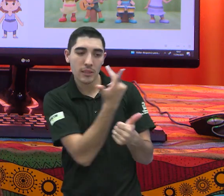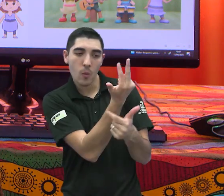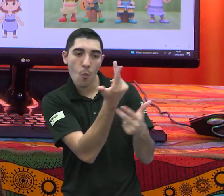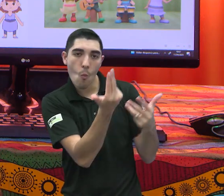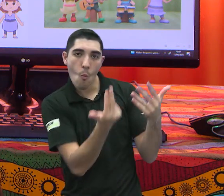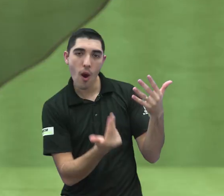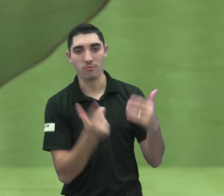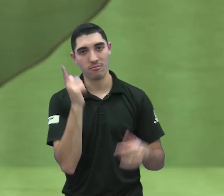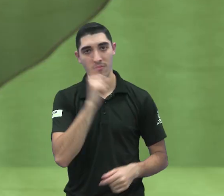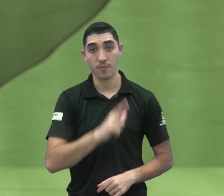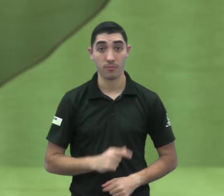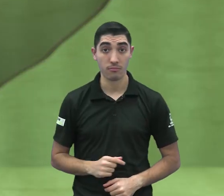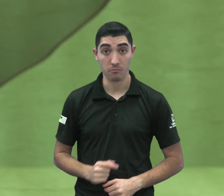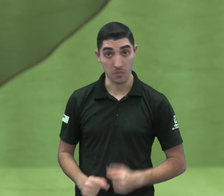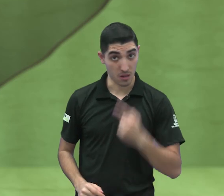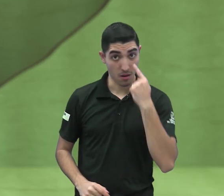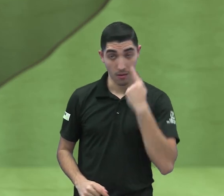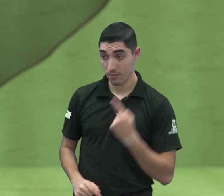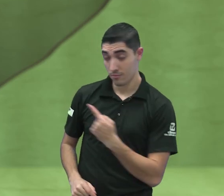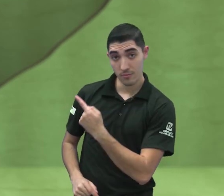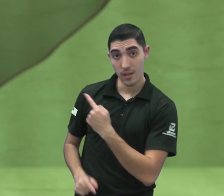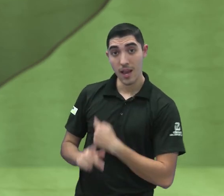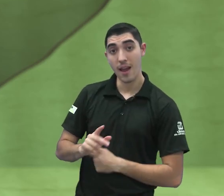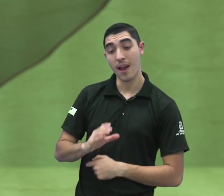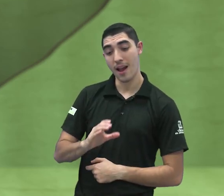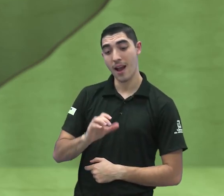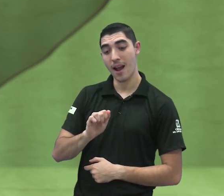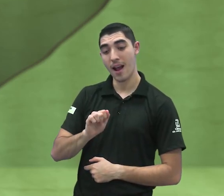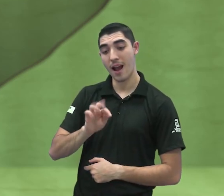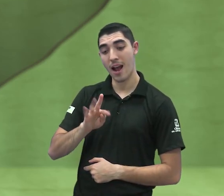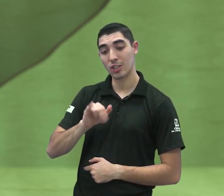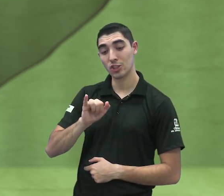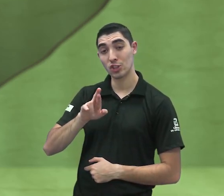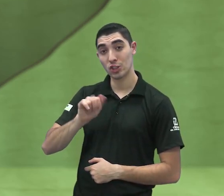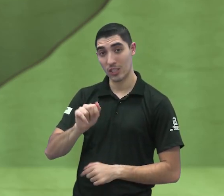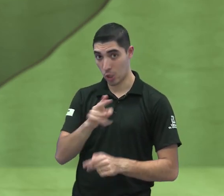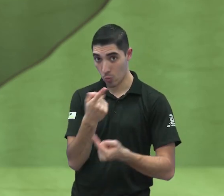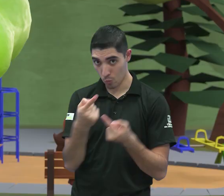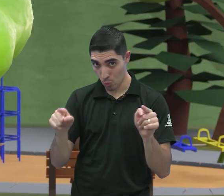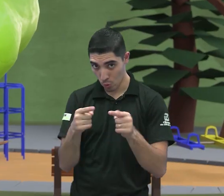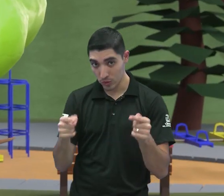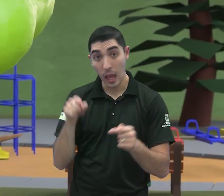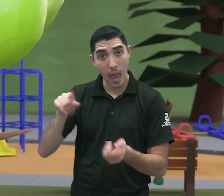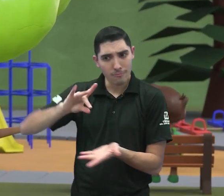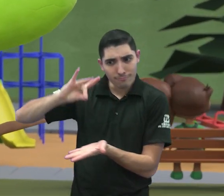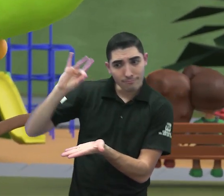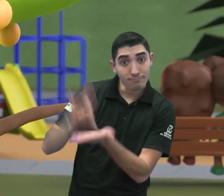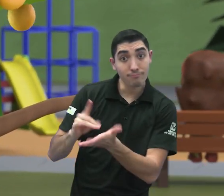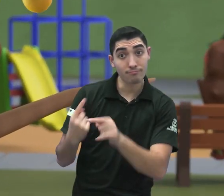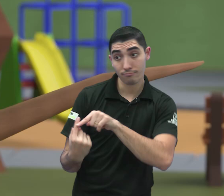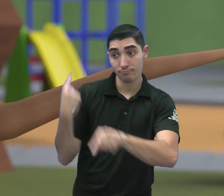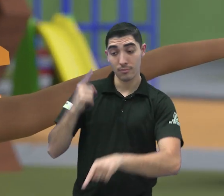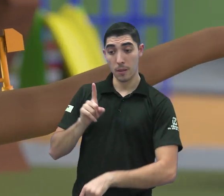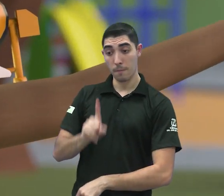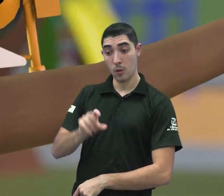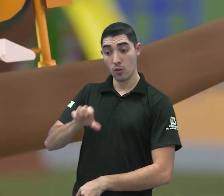mais facilmente, né? Um dos destaques é Catira do Passarinho, lançada originalmente